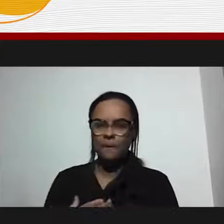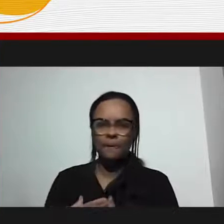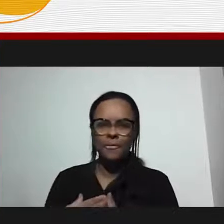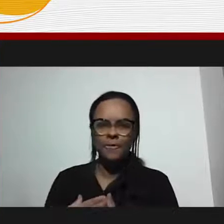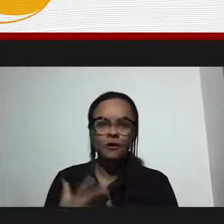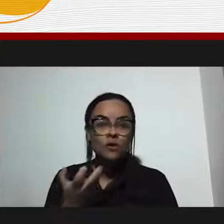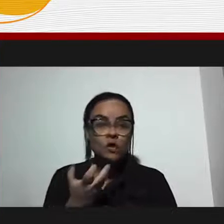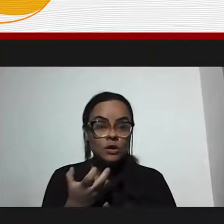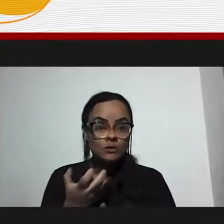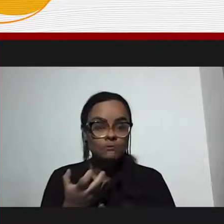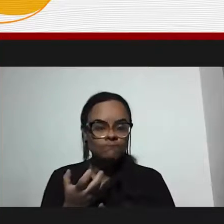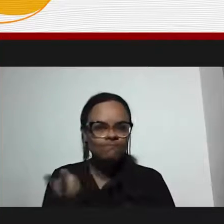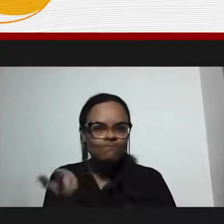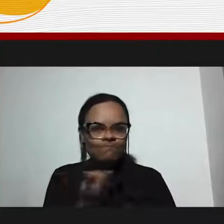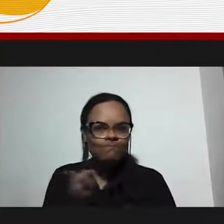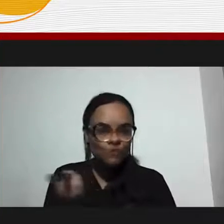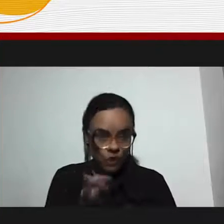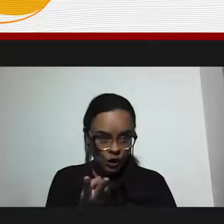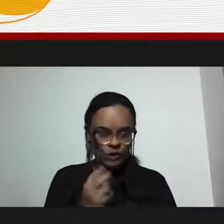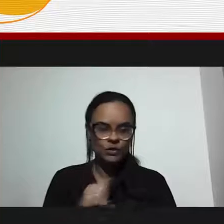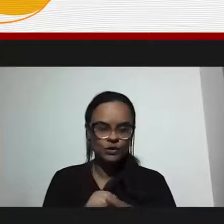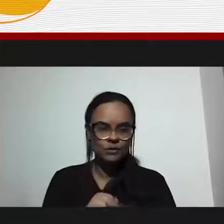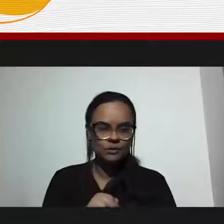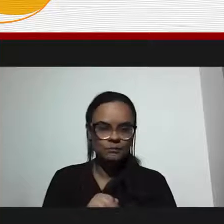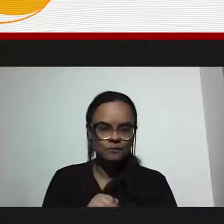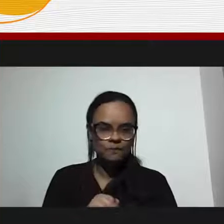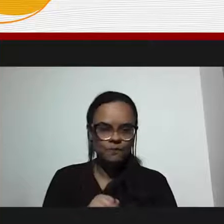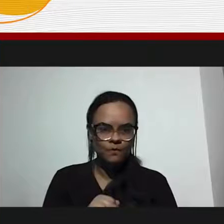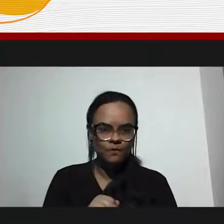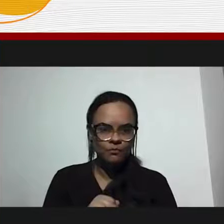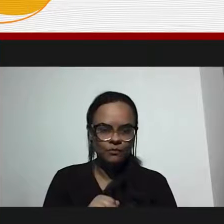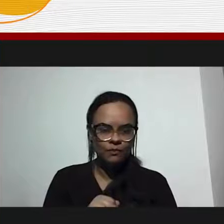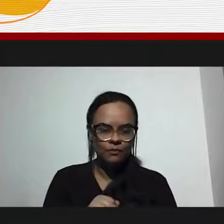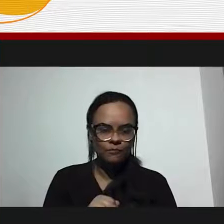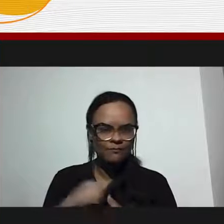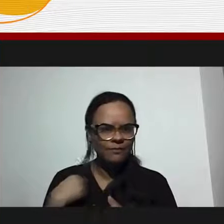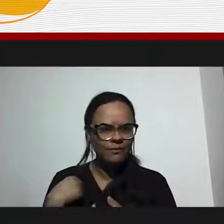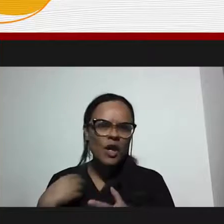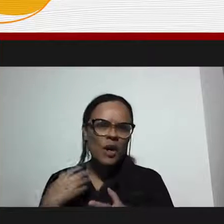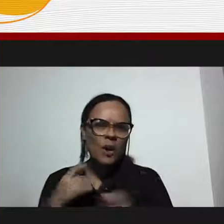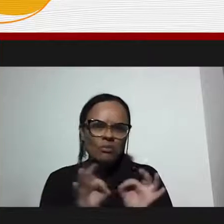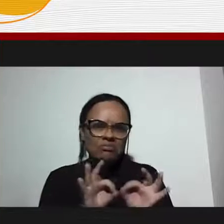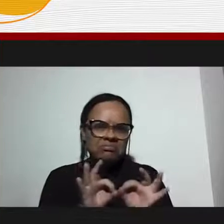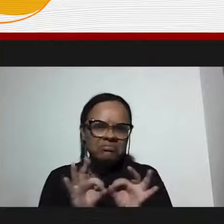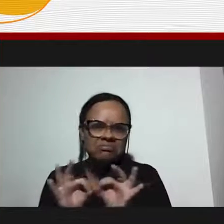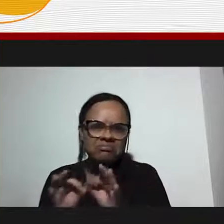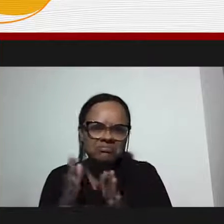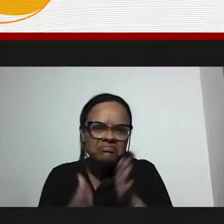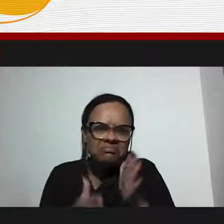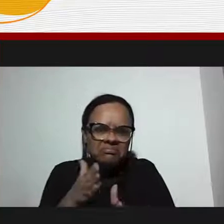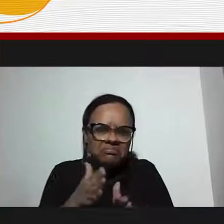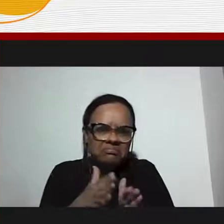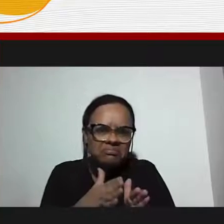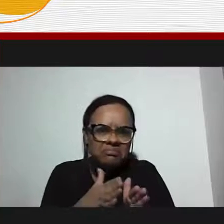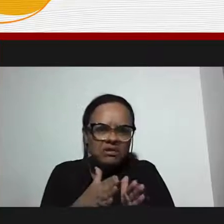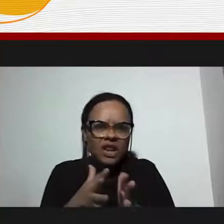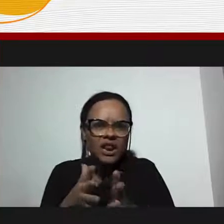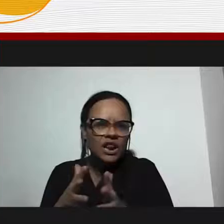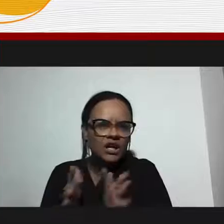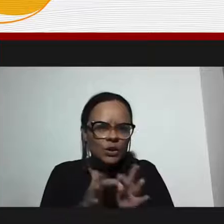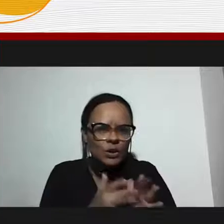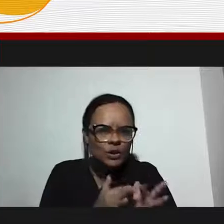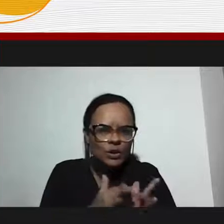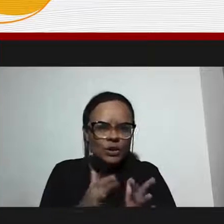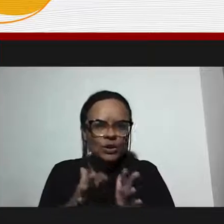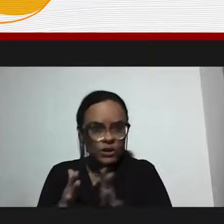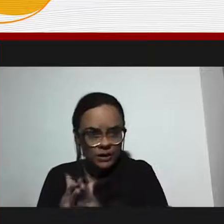eu queria saber tanto do Pedro quanto do Clodoaldo, nesse meio termo, nesse tempo de esportes, de